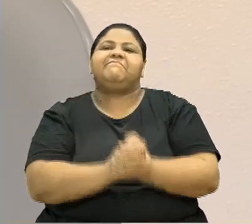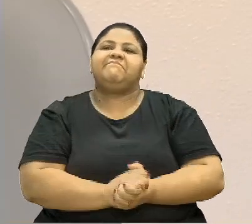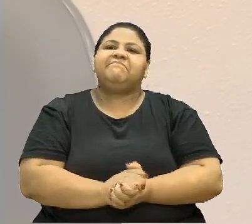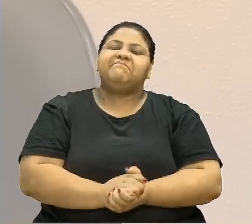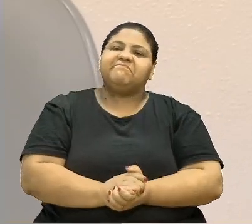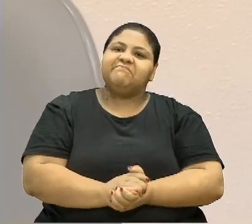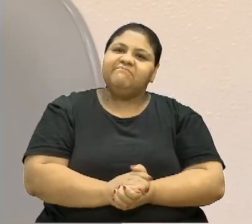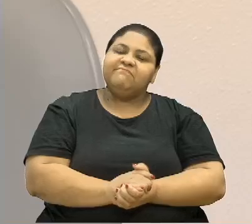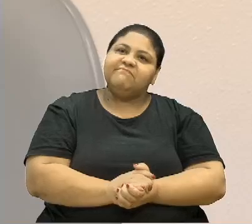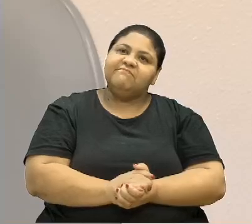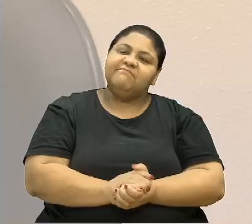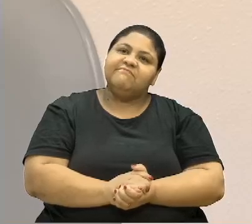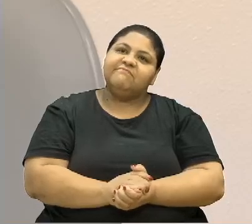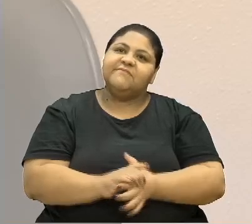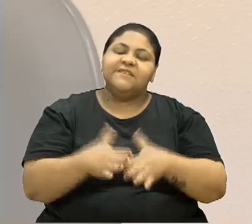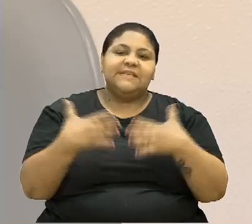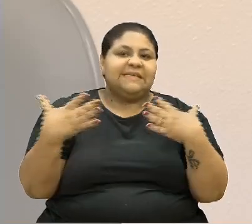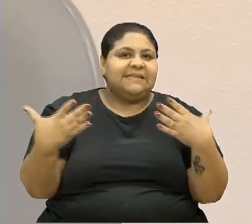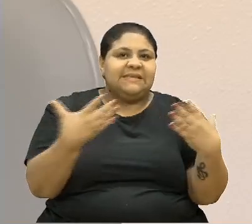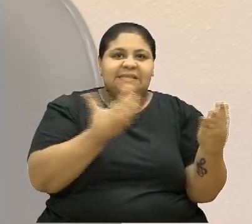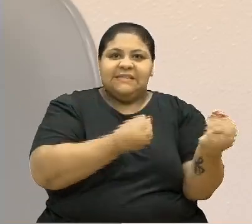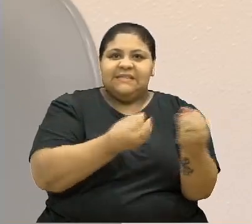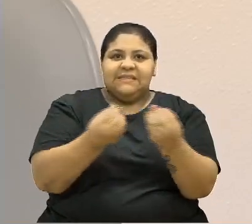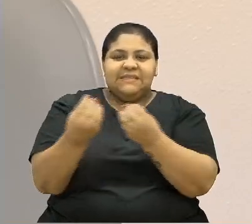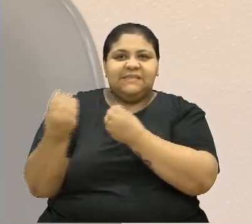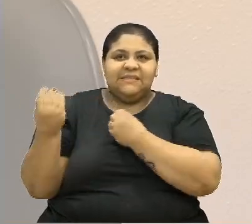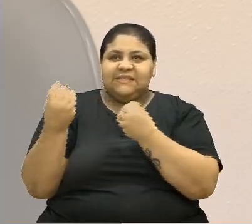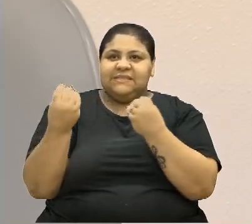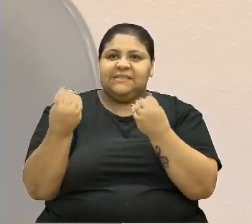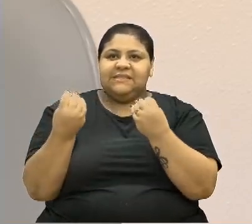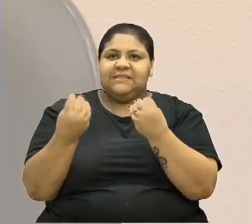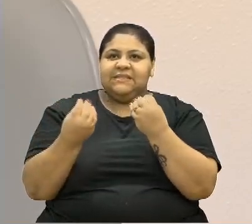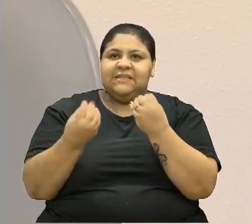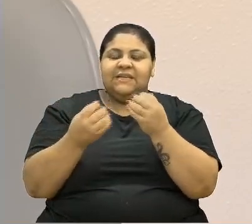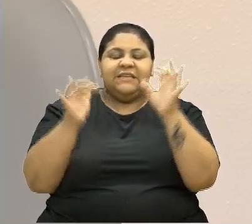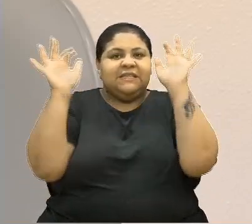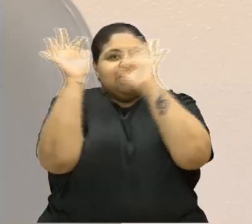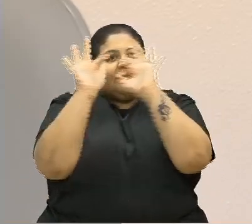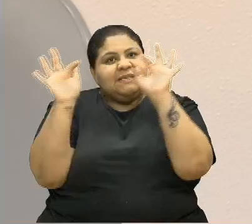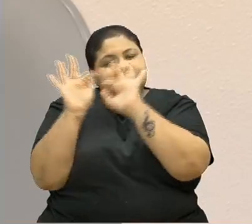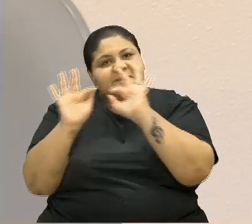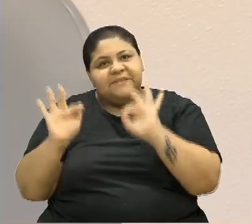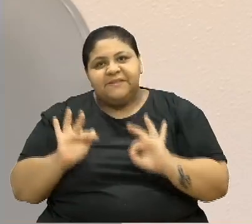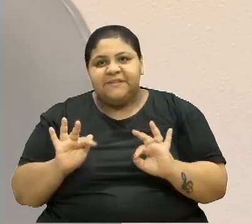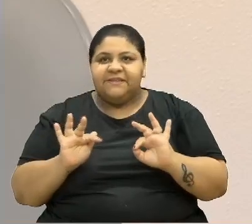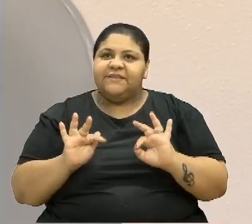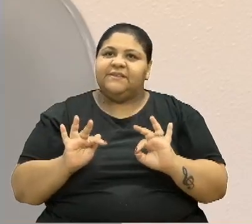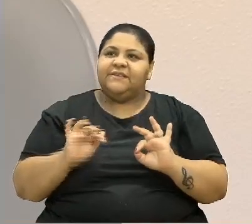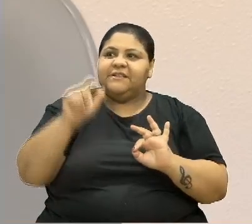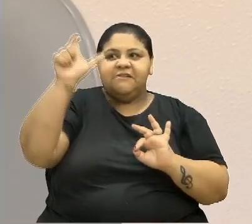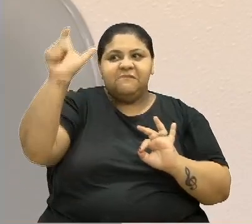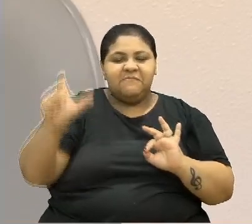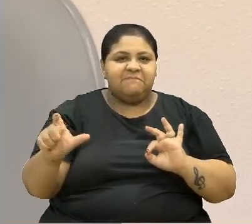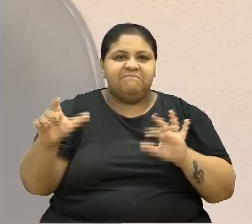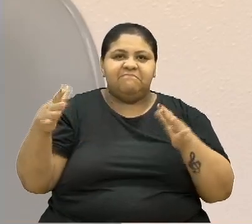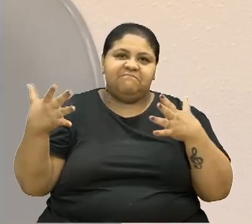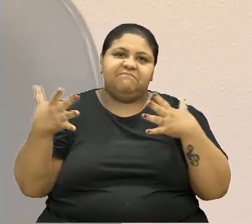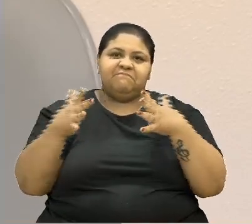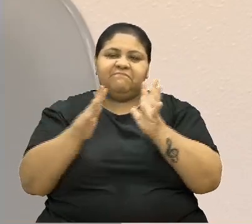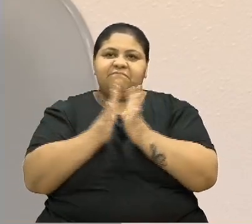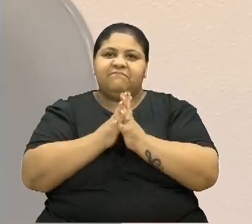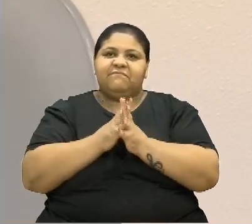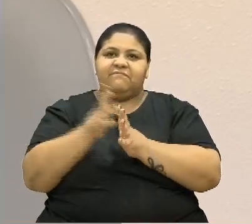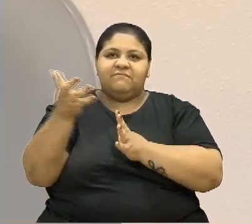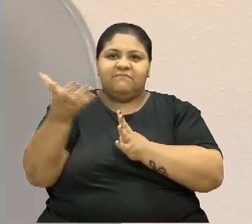foi de muita prosperidade, muita Ele é um cara muito... que